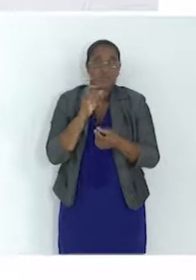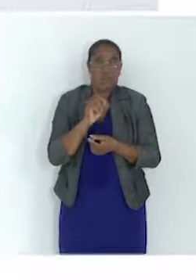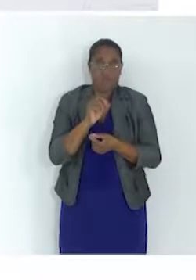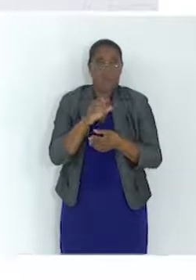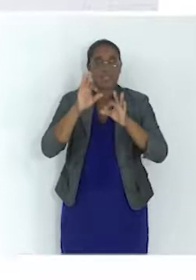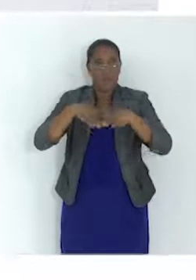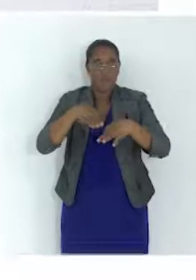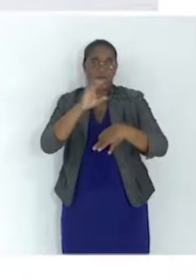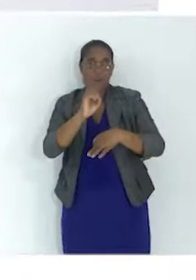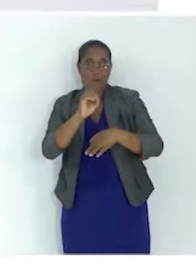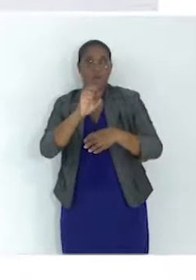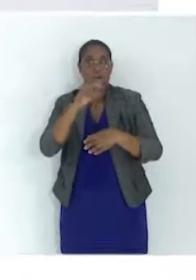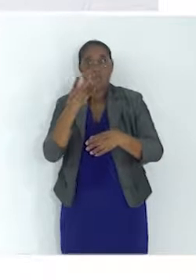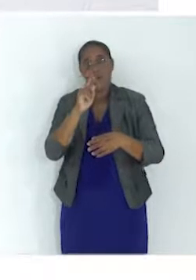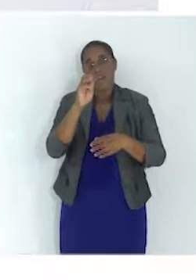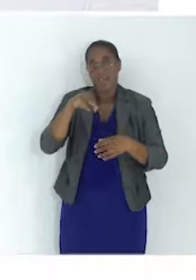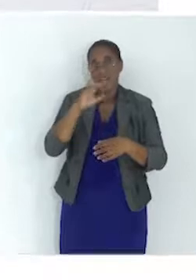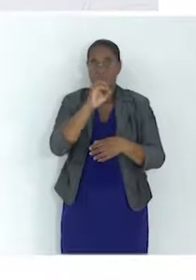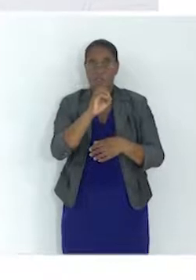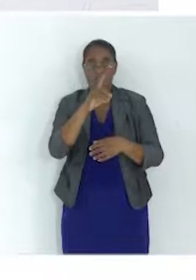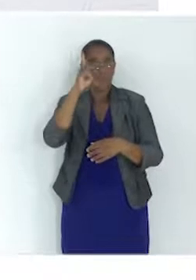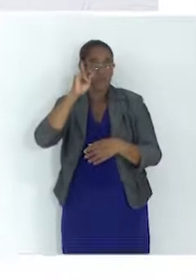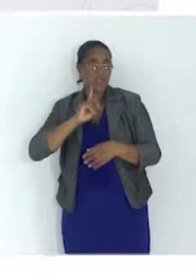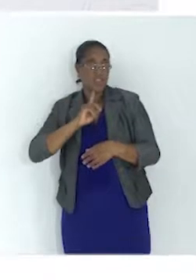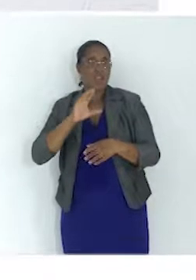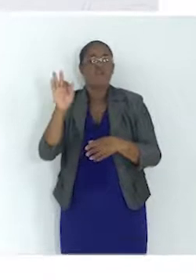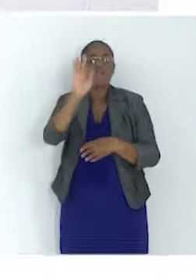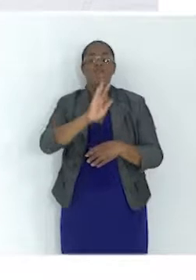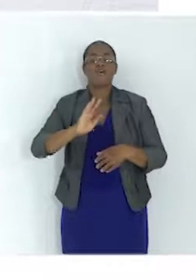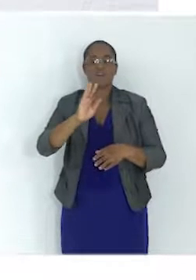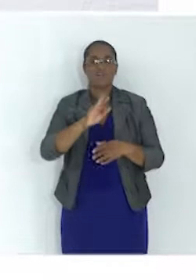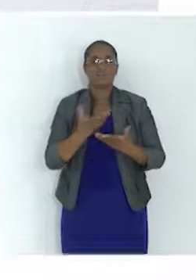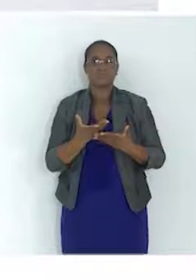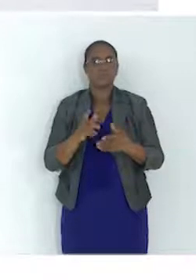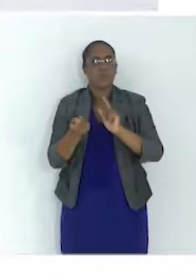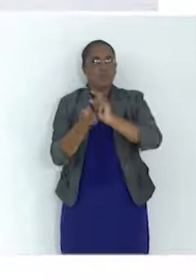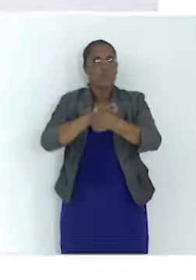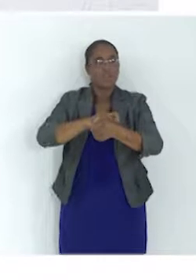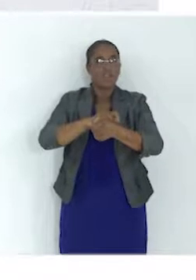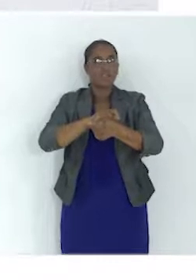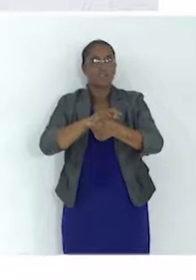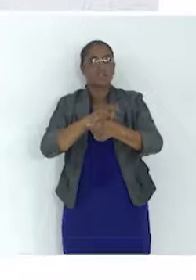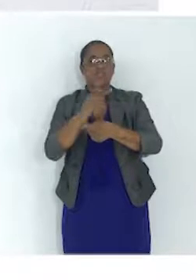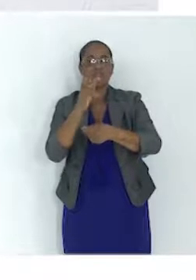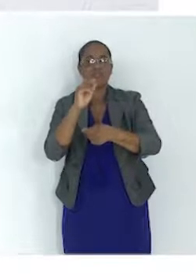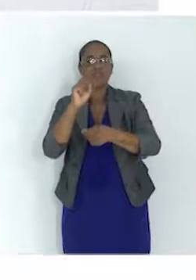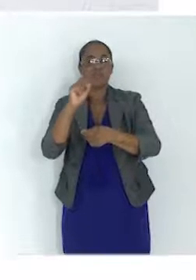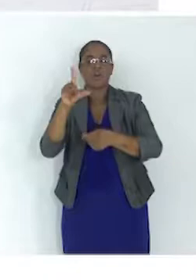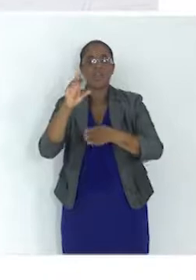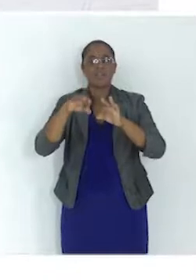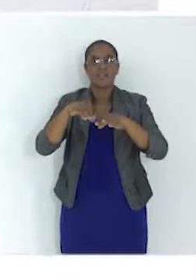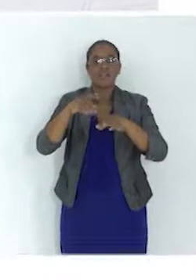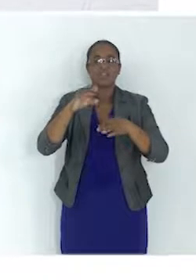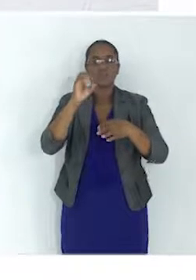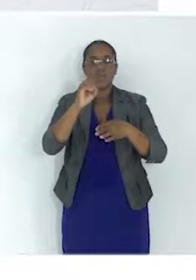o feminino forma-se mudando a vogal final para A, ou seja, mudando o O para A. Temos